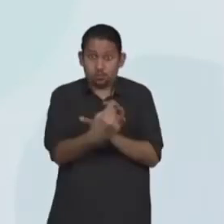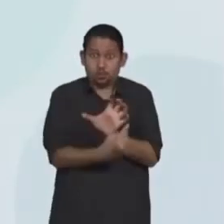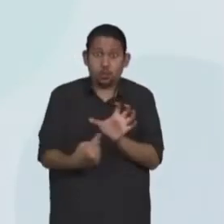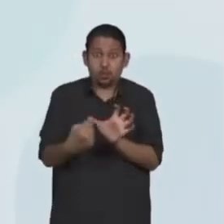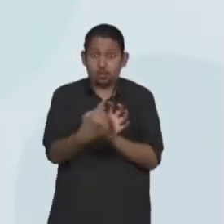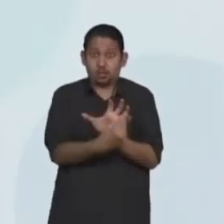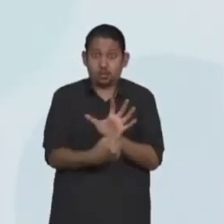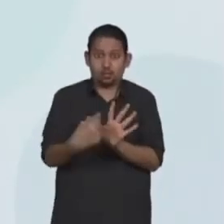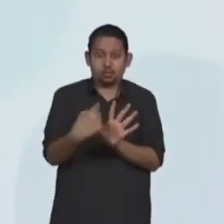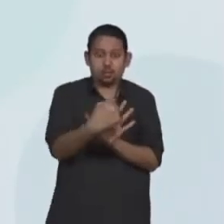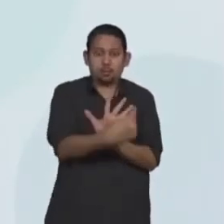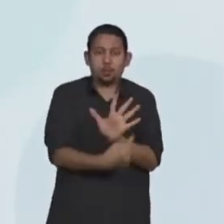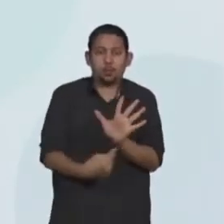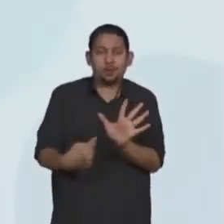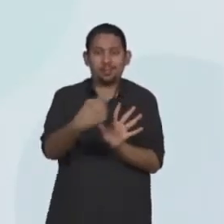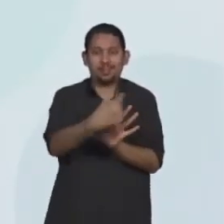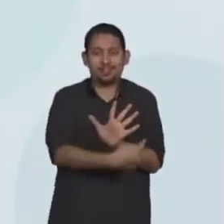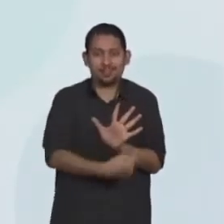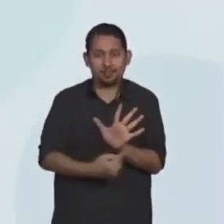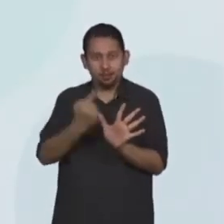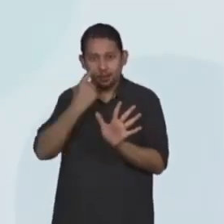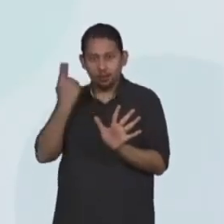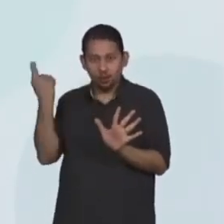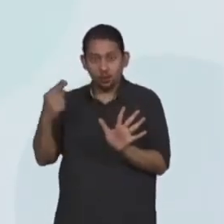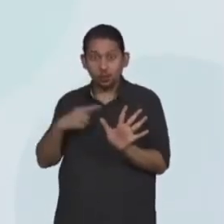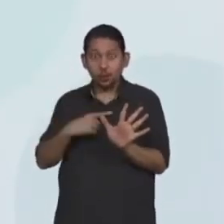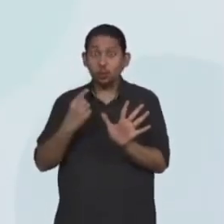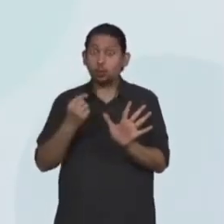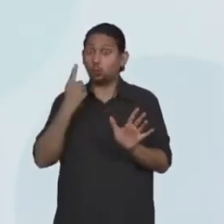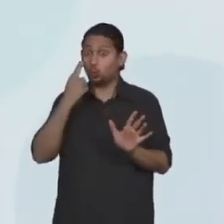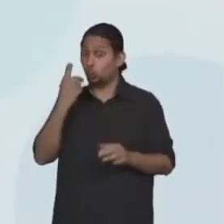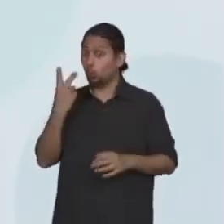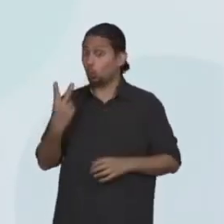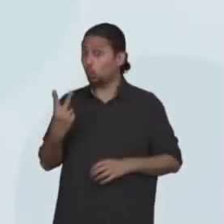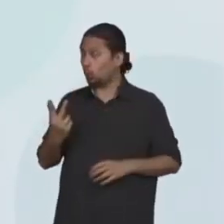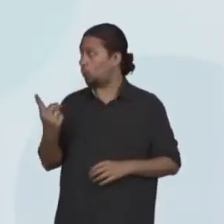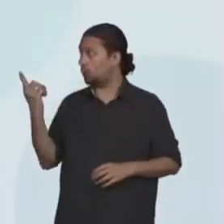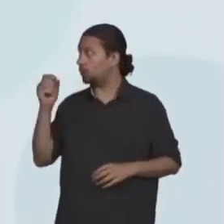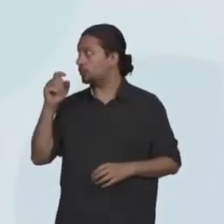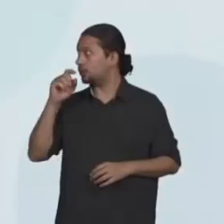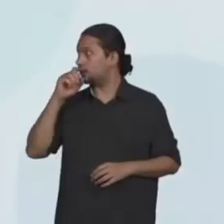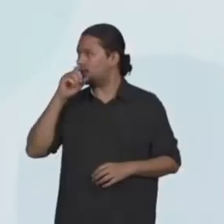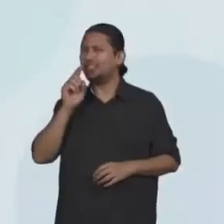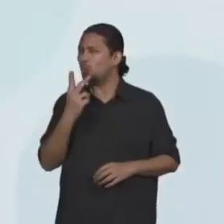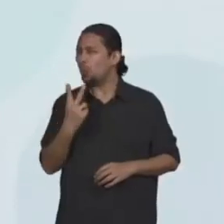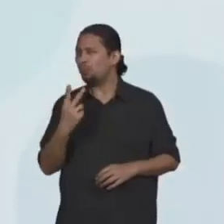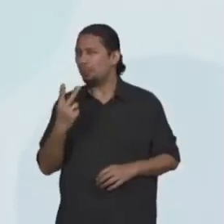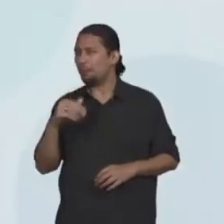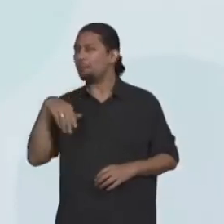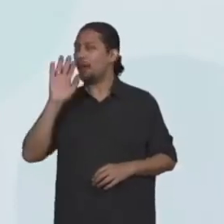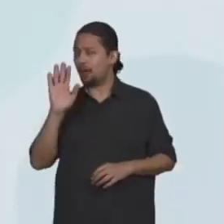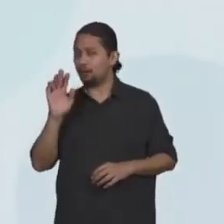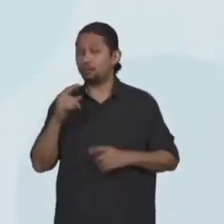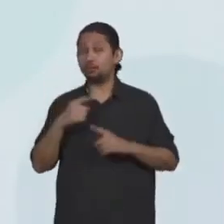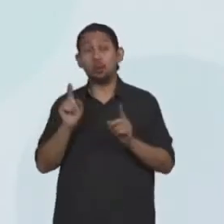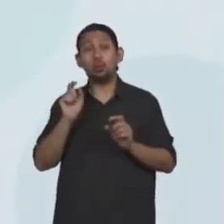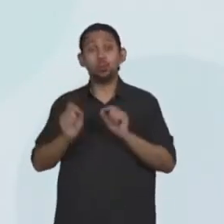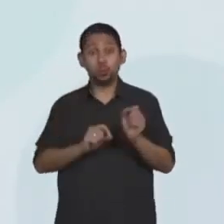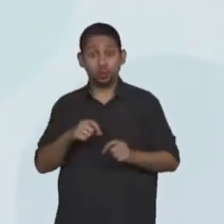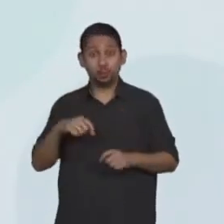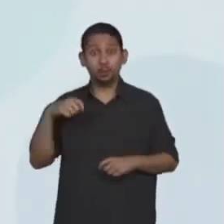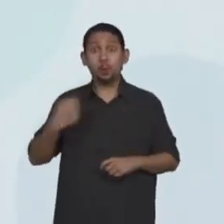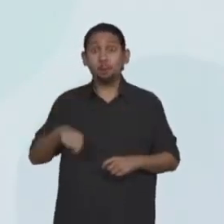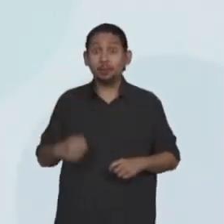redondas, tá? Essas duas pecinhas aqui. Na verdade não são duas, são mais. A gente vai precisar de